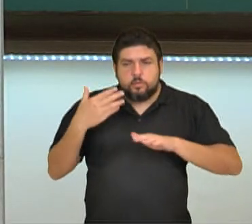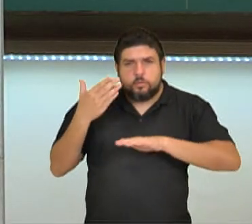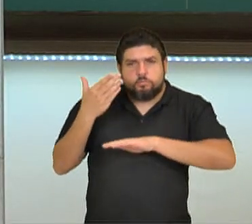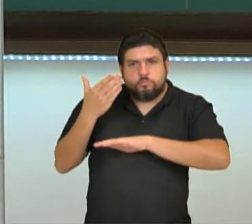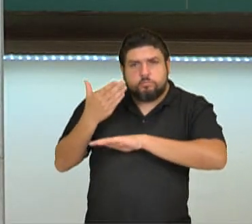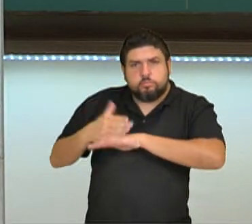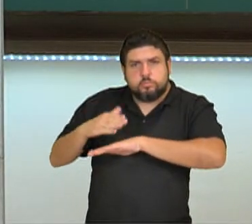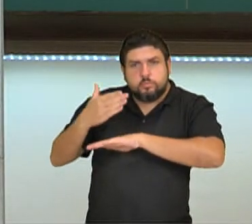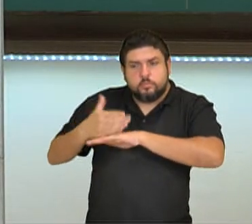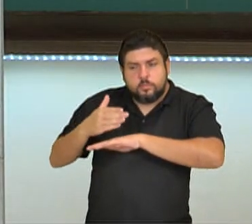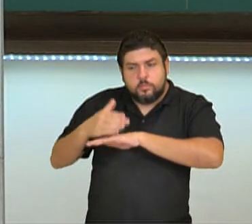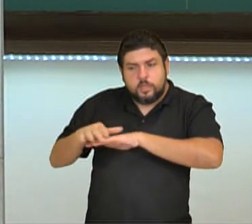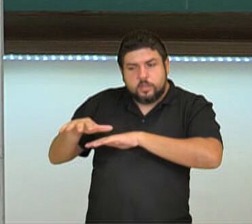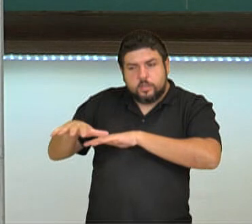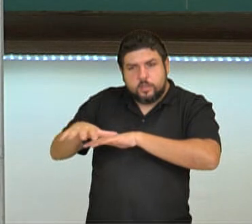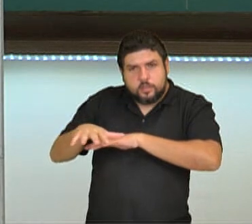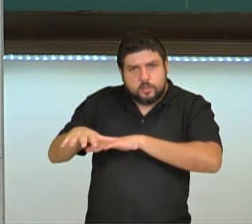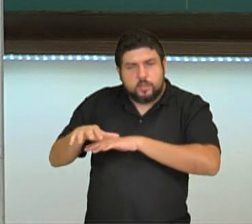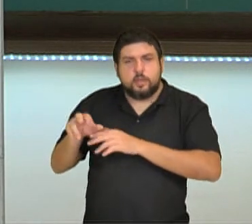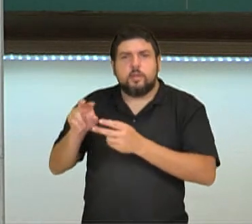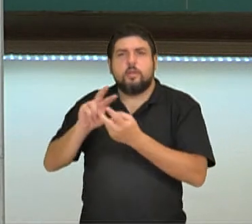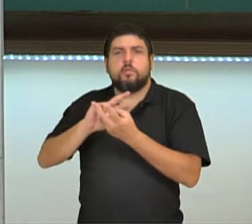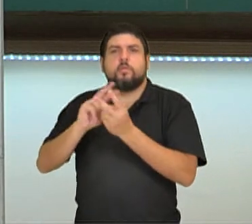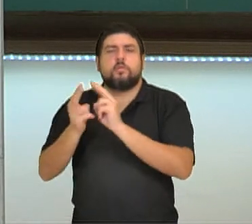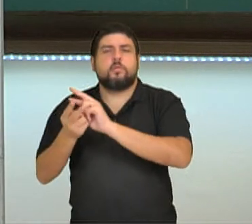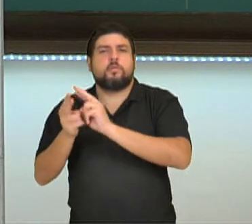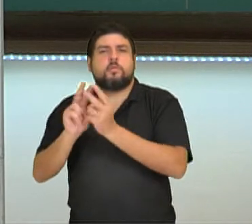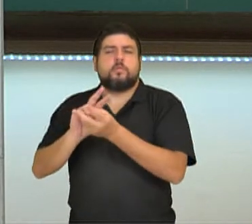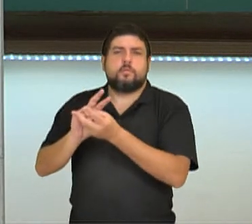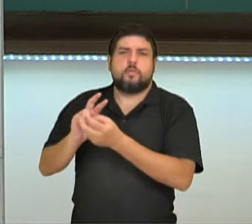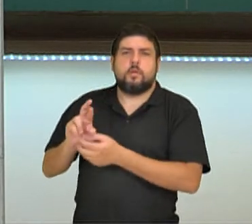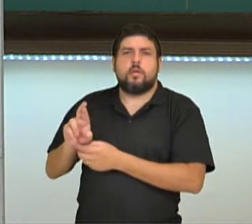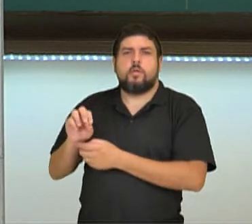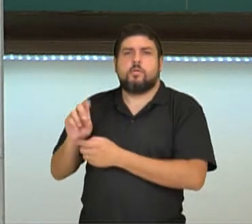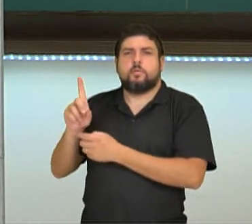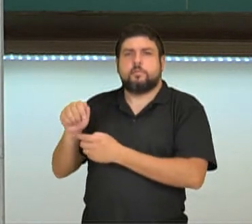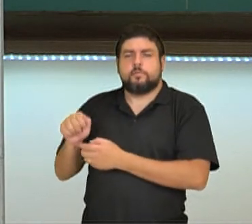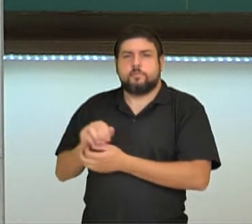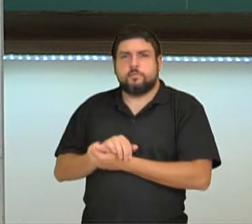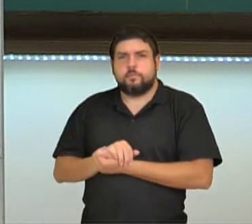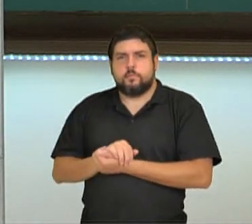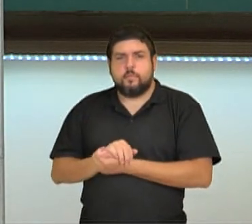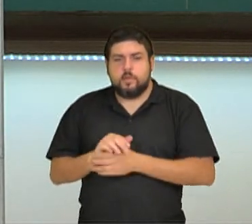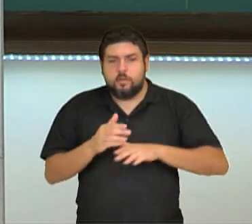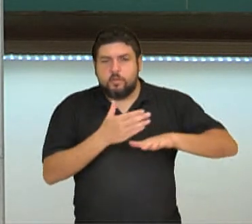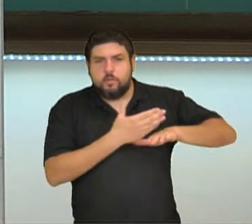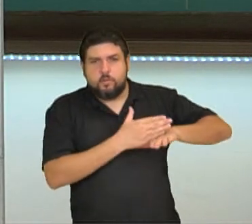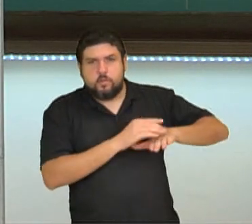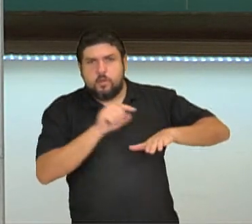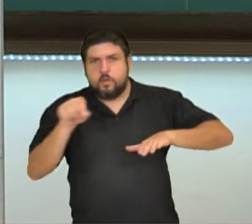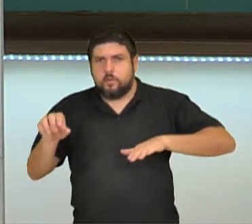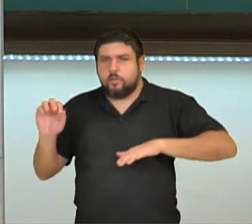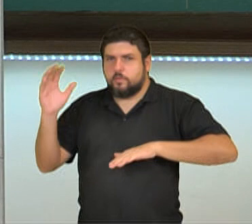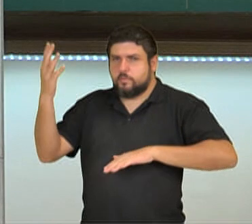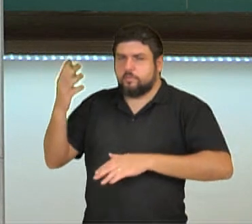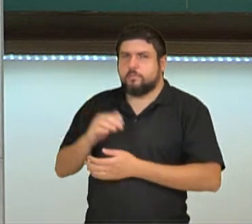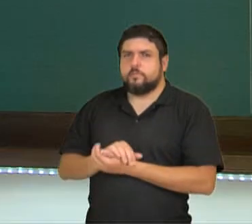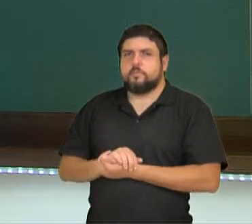esses movimentos na roda. É na roda que aquela capoeira treinada acontece.